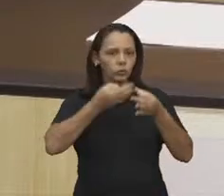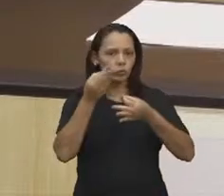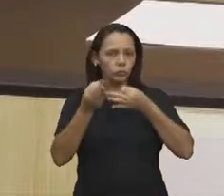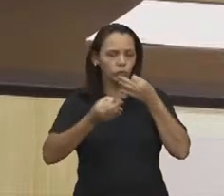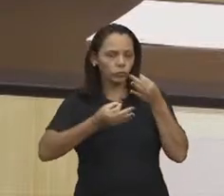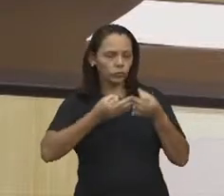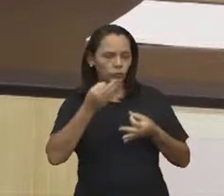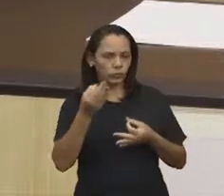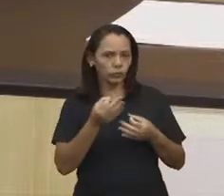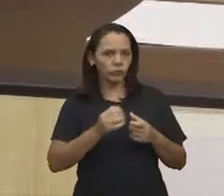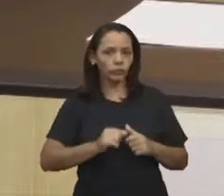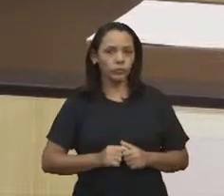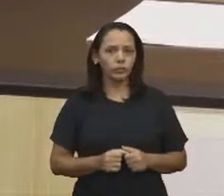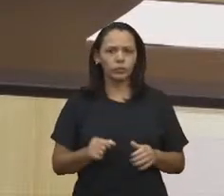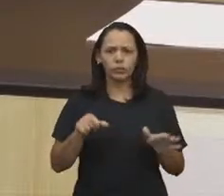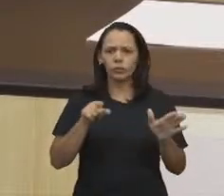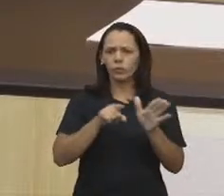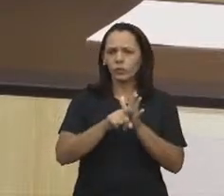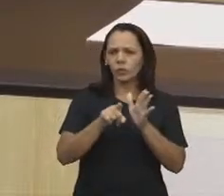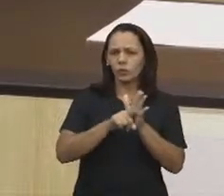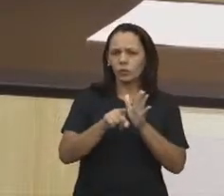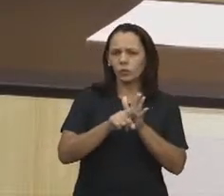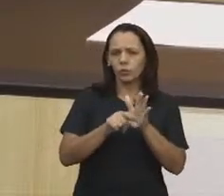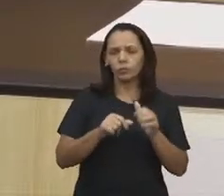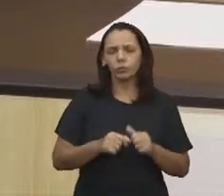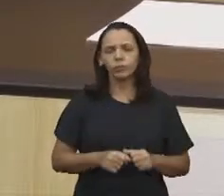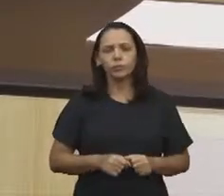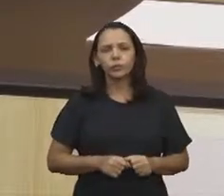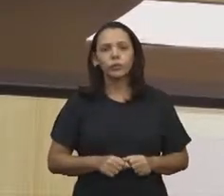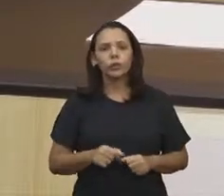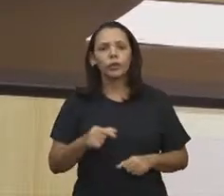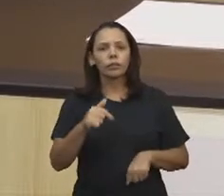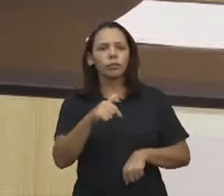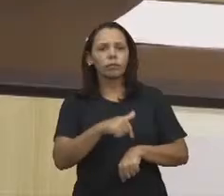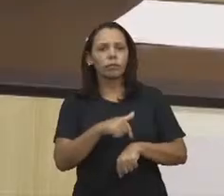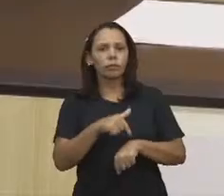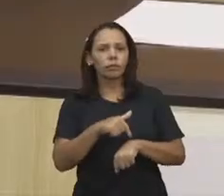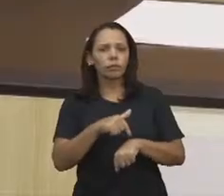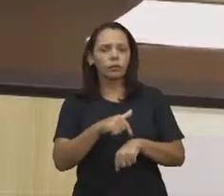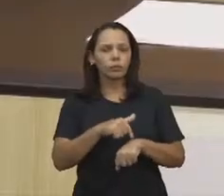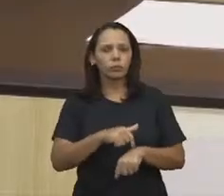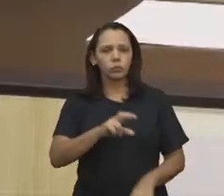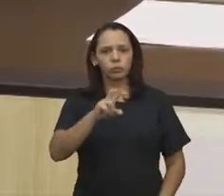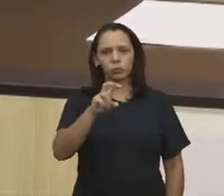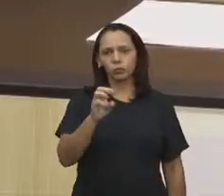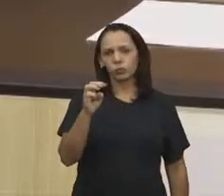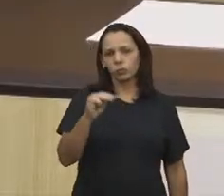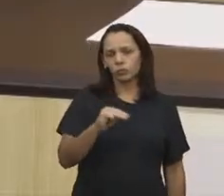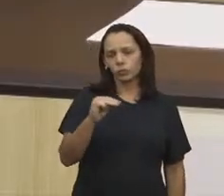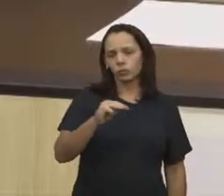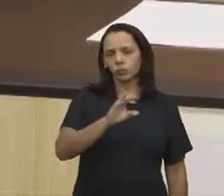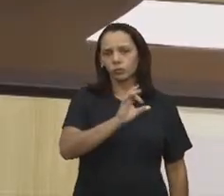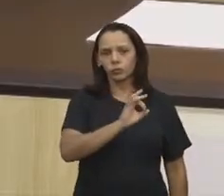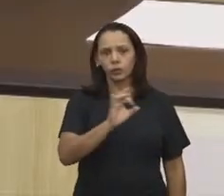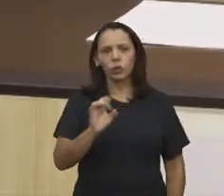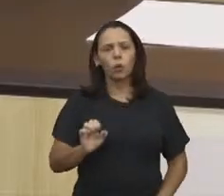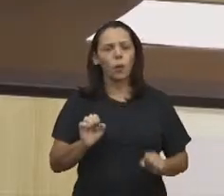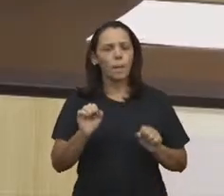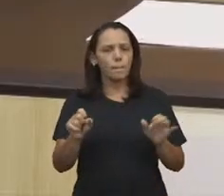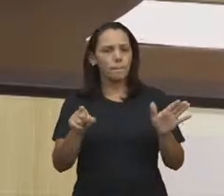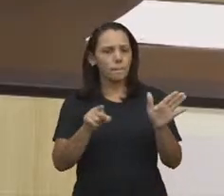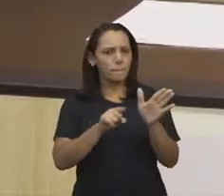para esclarecimentos e dúvidas. Assim, cada vereador terá o tempo total de 5 minutos para fazer pergunta